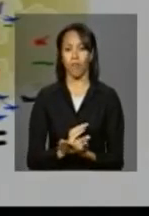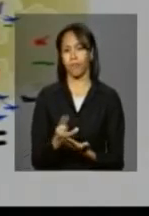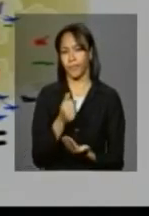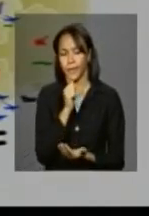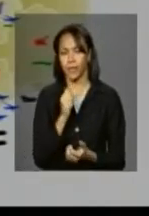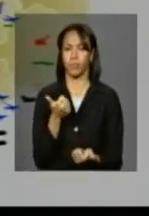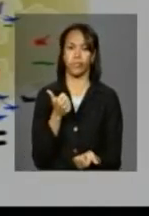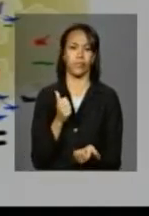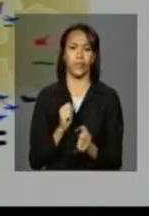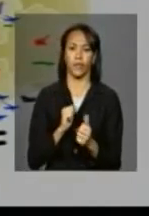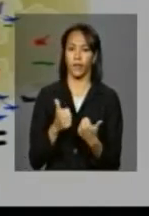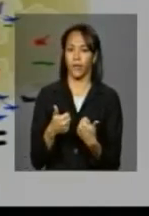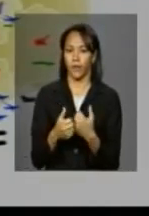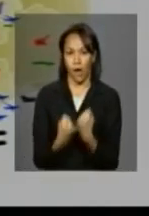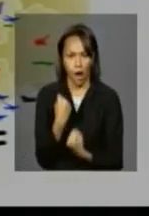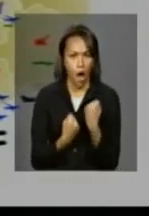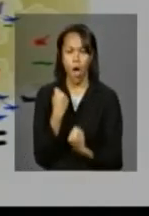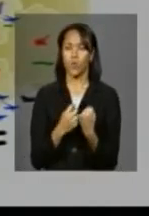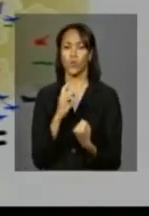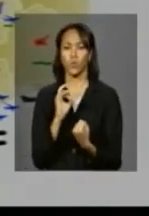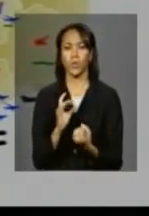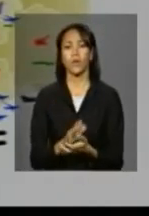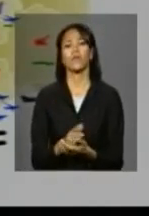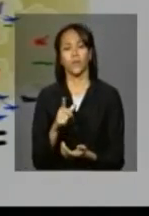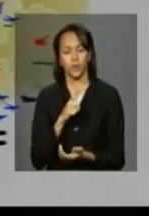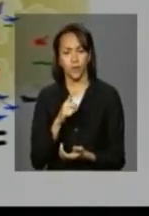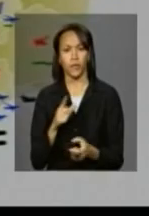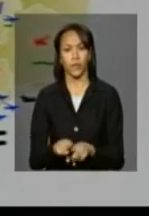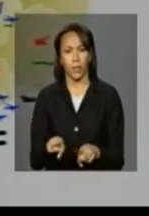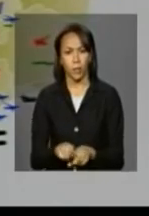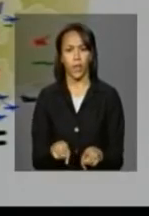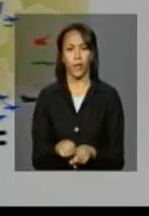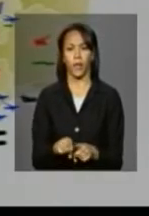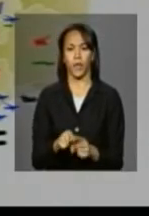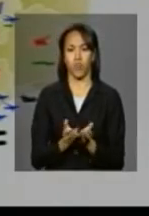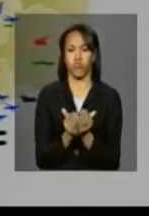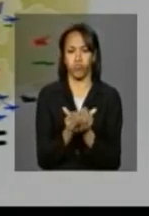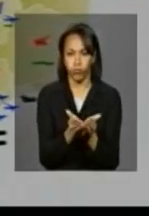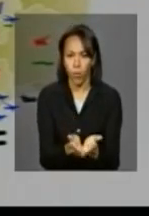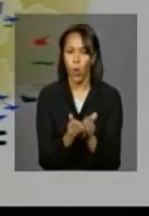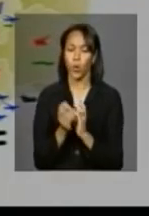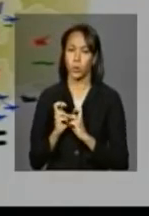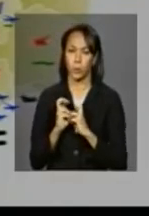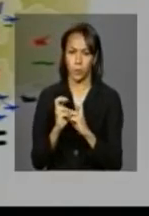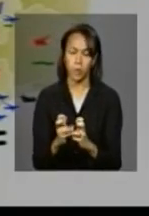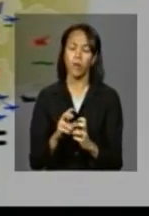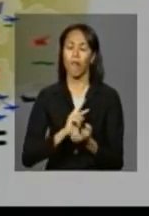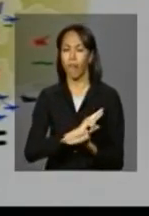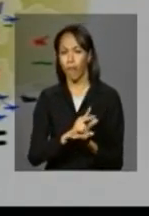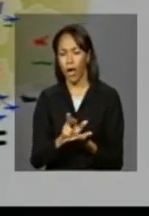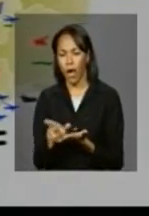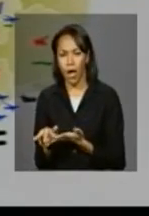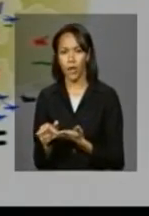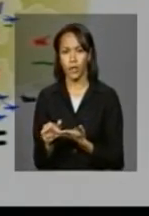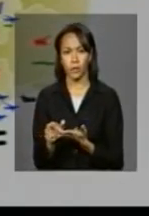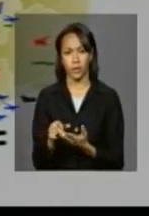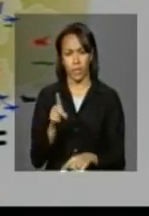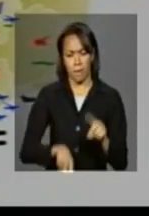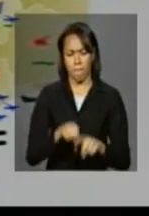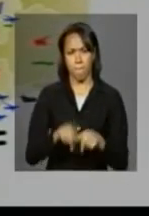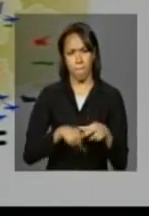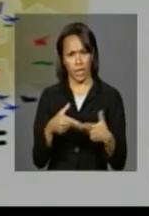que não entra apenas o ministro Paulo Sérgio, mas entra também portos e aeroportos e o MDA com